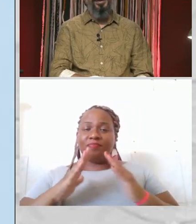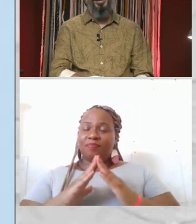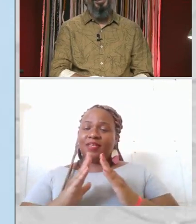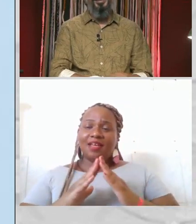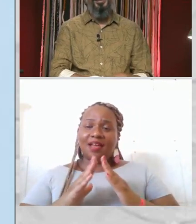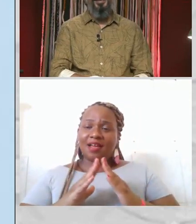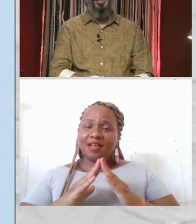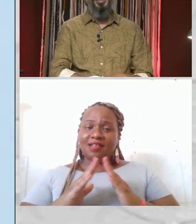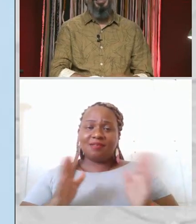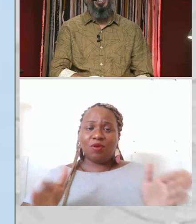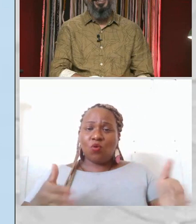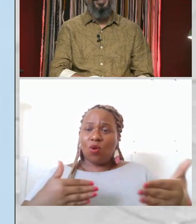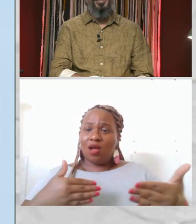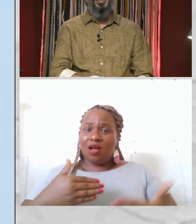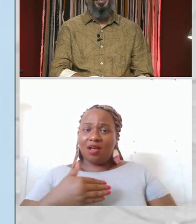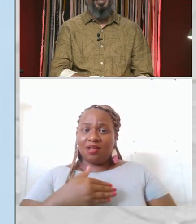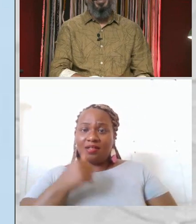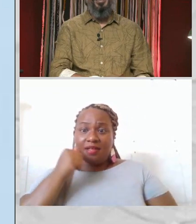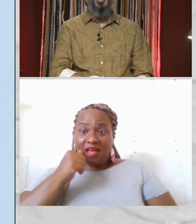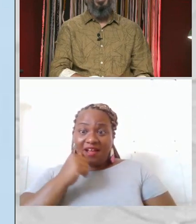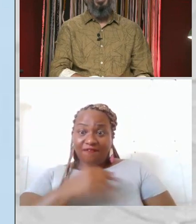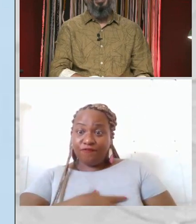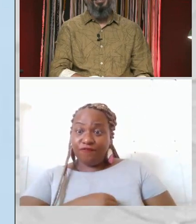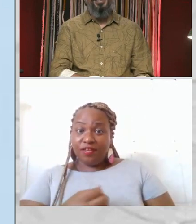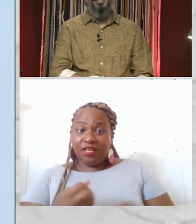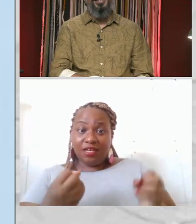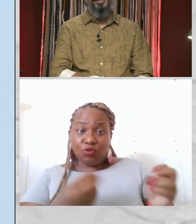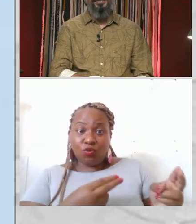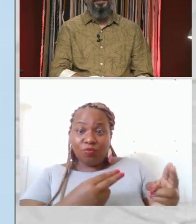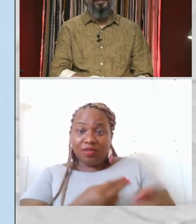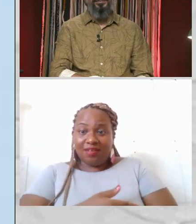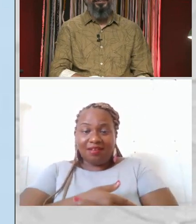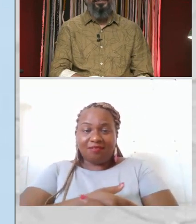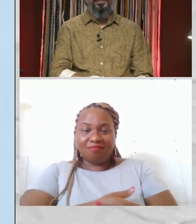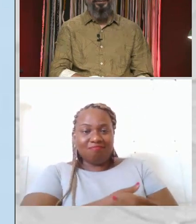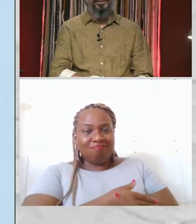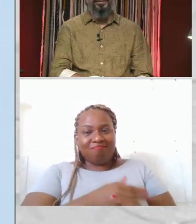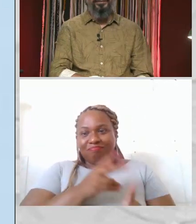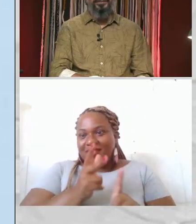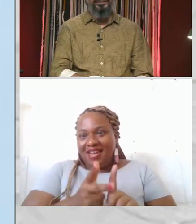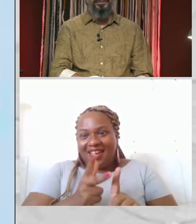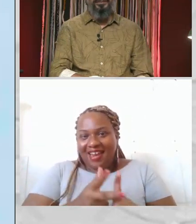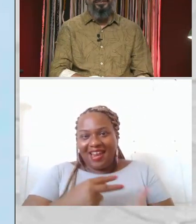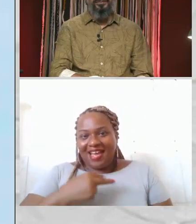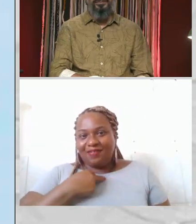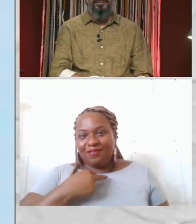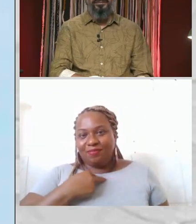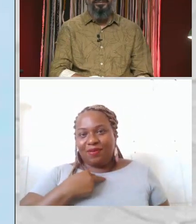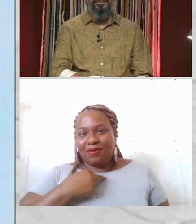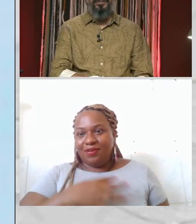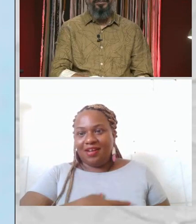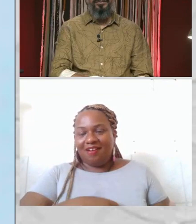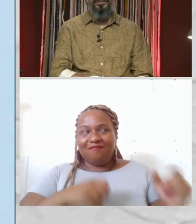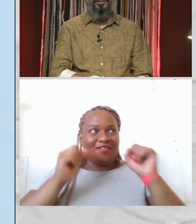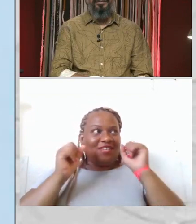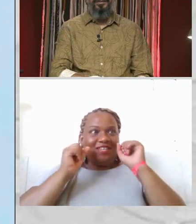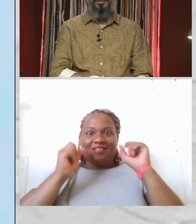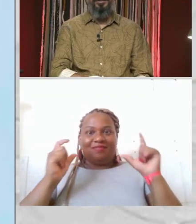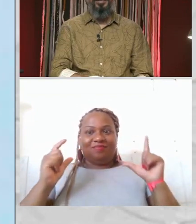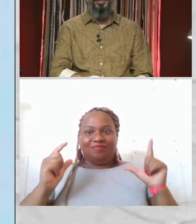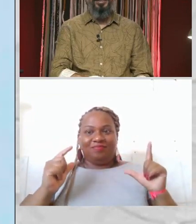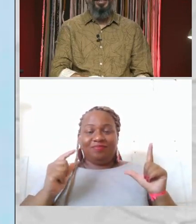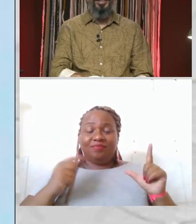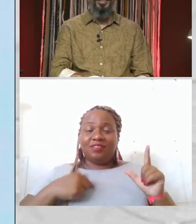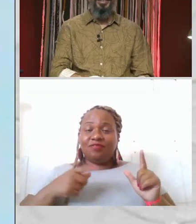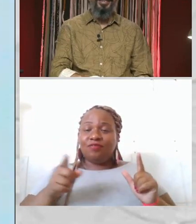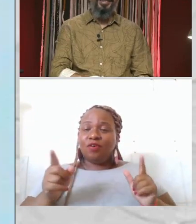assim, com Sonora, Ah, quando que Sonora legal. dormia, porque eu não podia fazer live, eu vi 9 horas, se Sonora tivesse acordada, não dava. Então eu ia para o meu